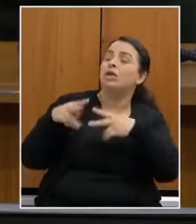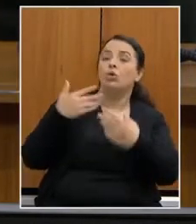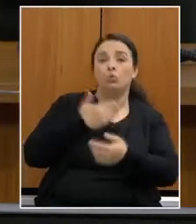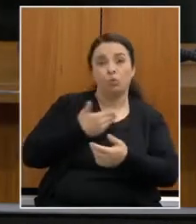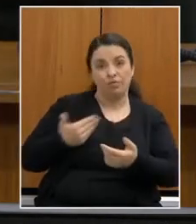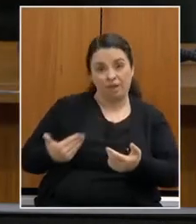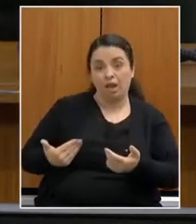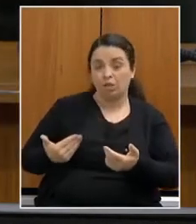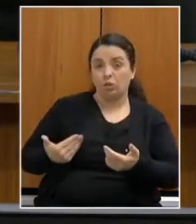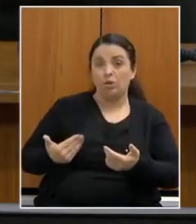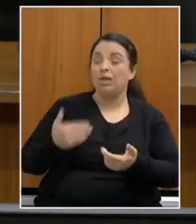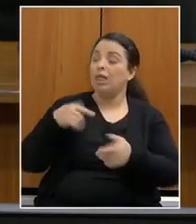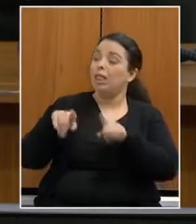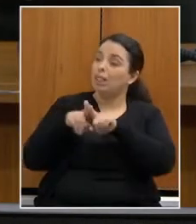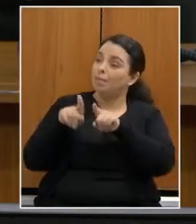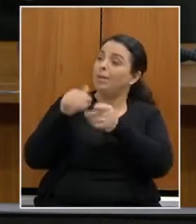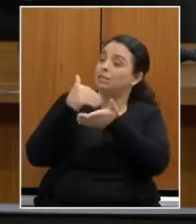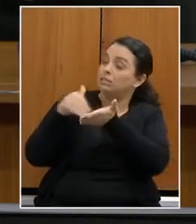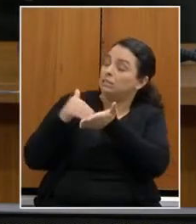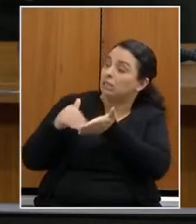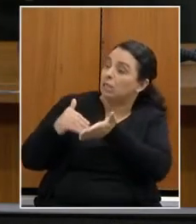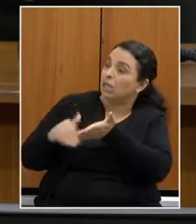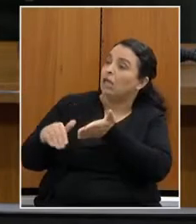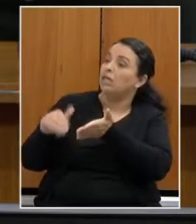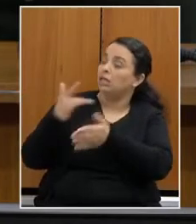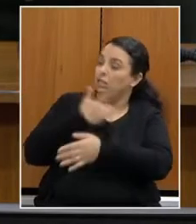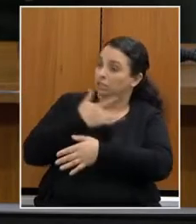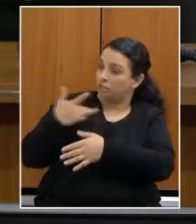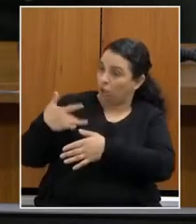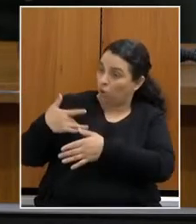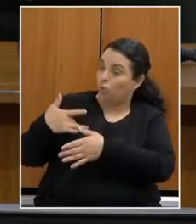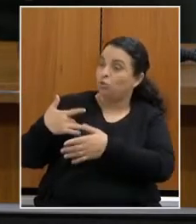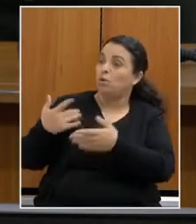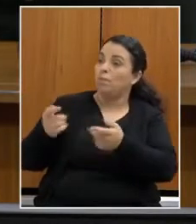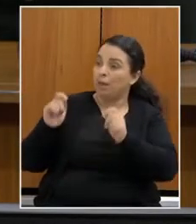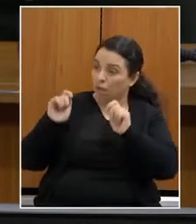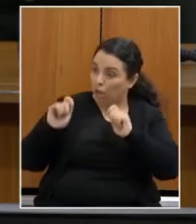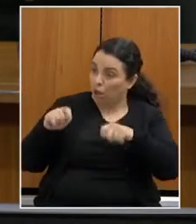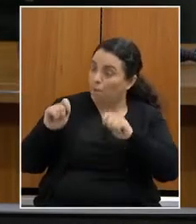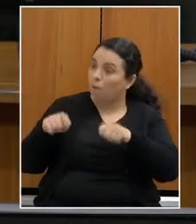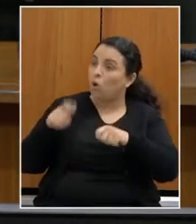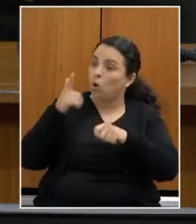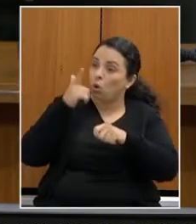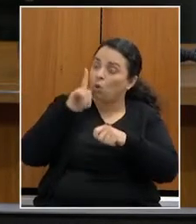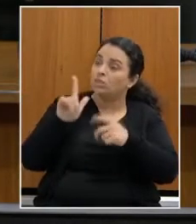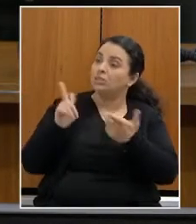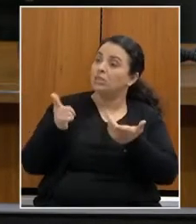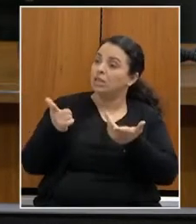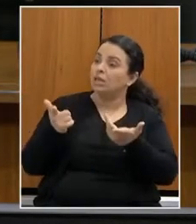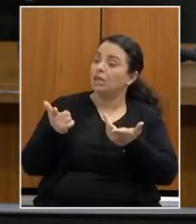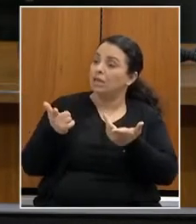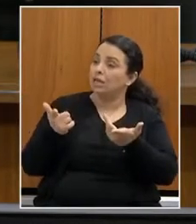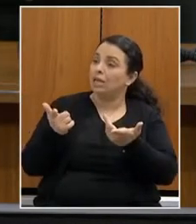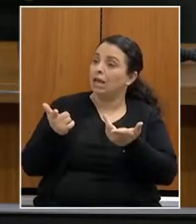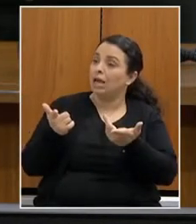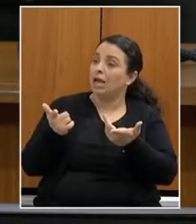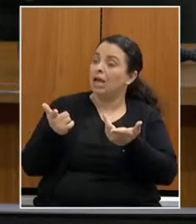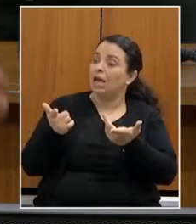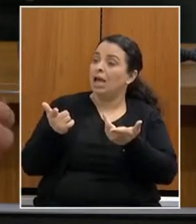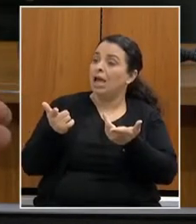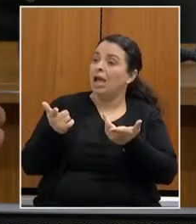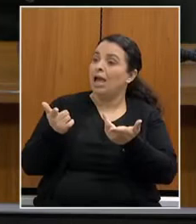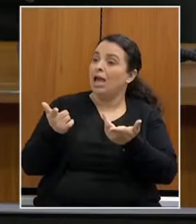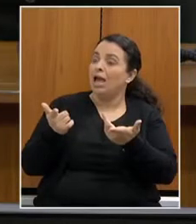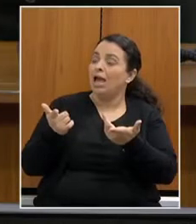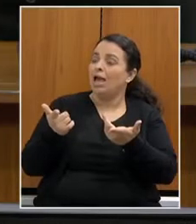uma avaliação da Secretaria de Saúde junto com o COIS para que se possa aumentar porque eu acho que um grupo muito